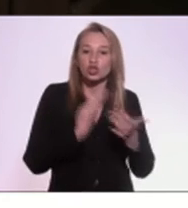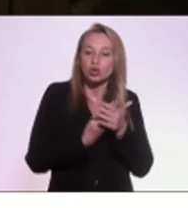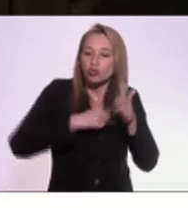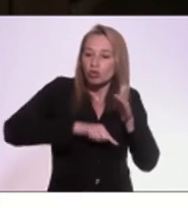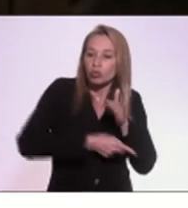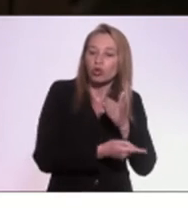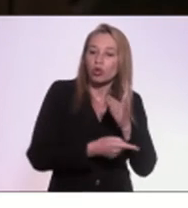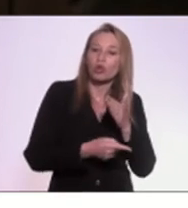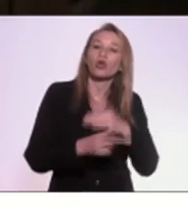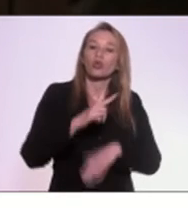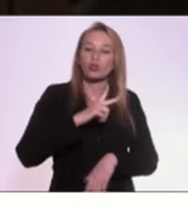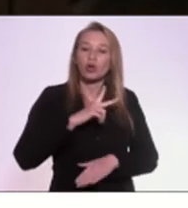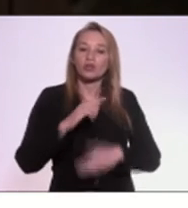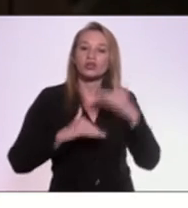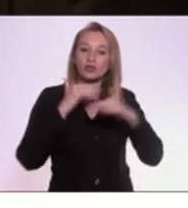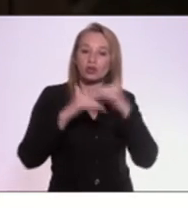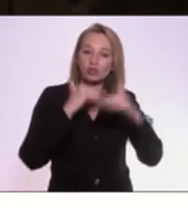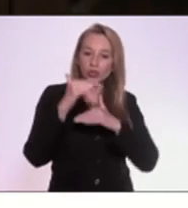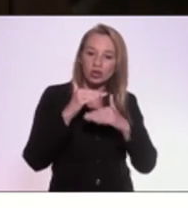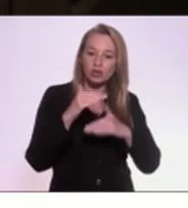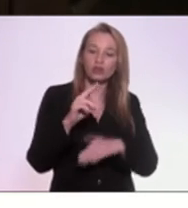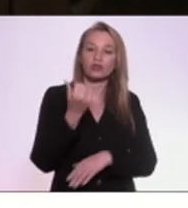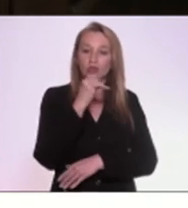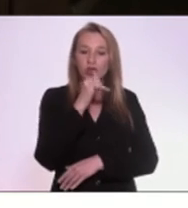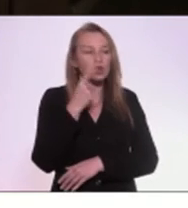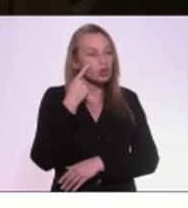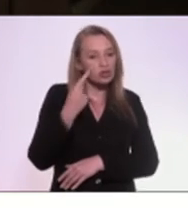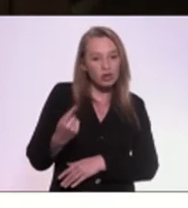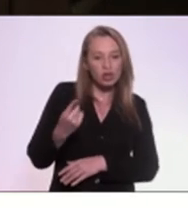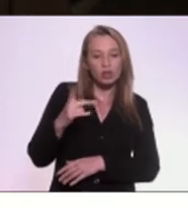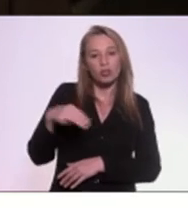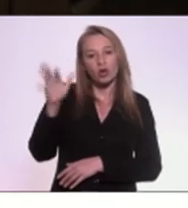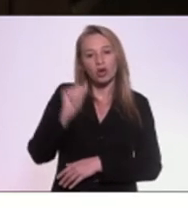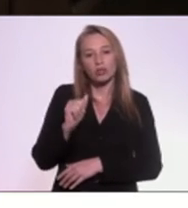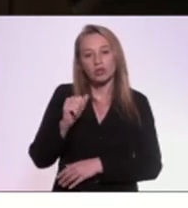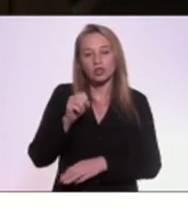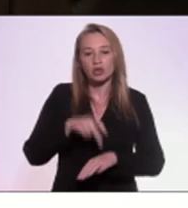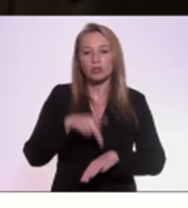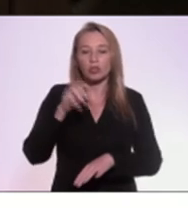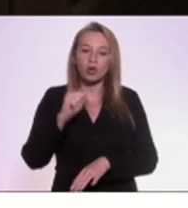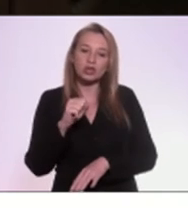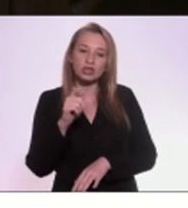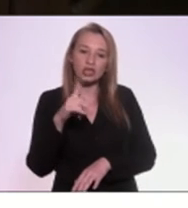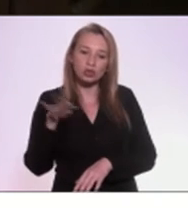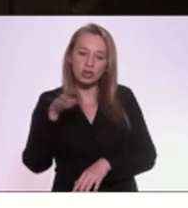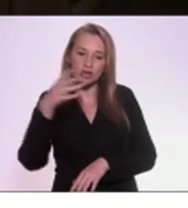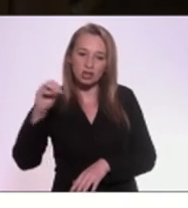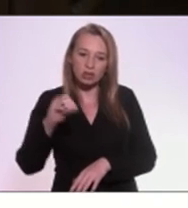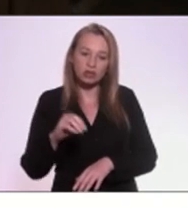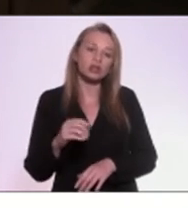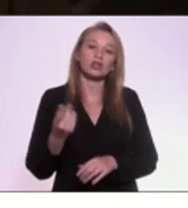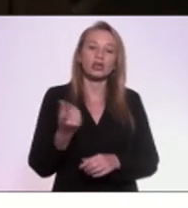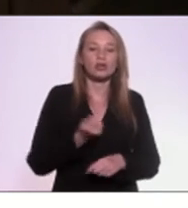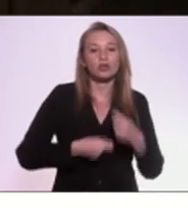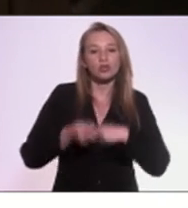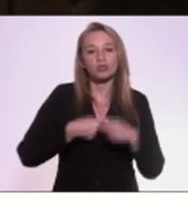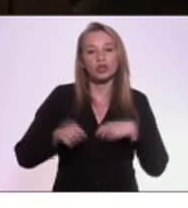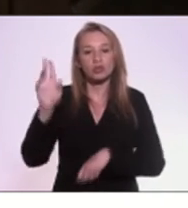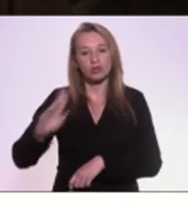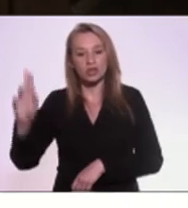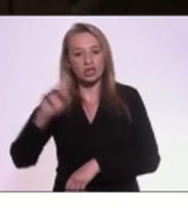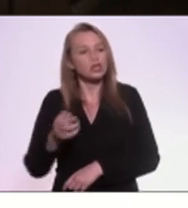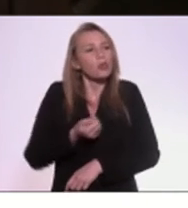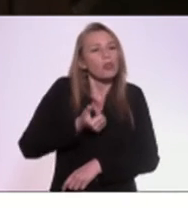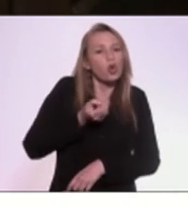próprio desenvolvimento econômico fluminense. Quando a gente olha para os programas de pós-graduação em economia, quando a gente olha para as faculdades de economia do Rio de Janeiro,